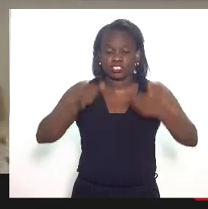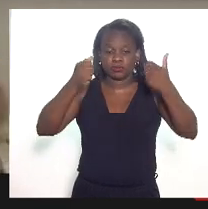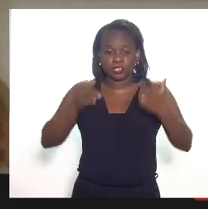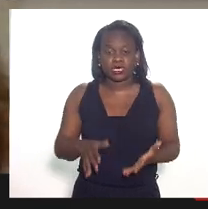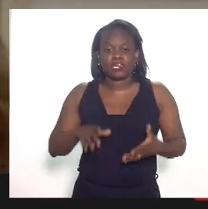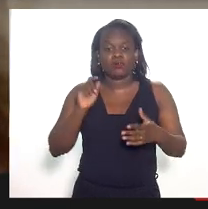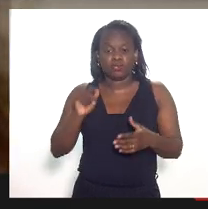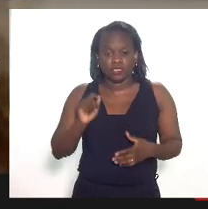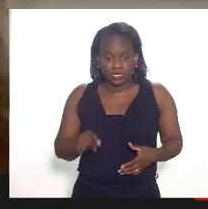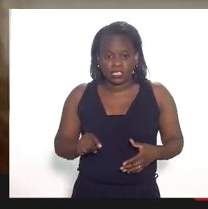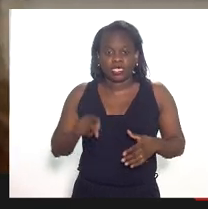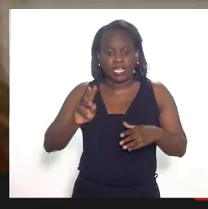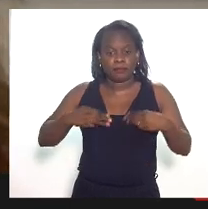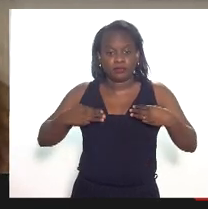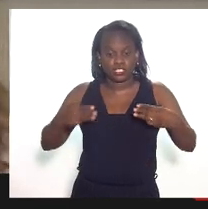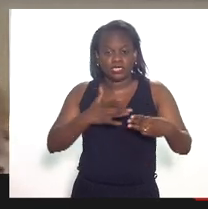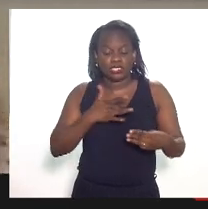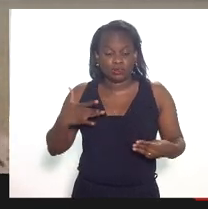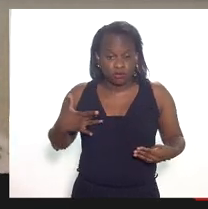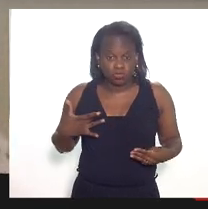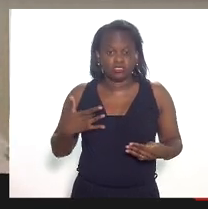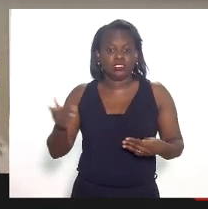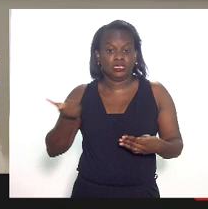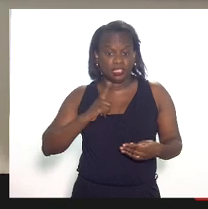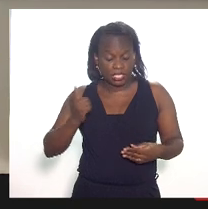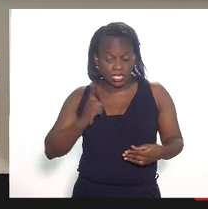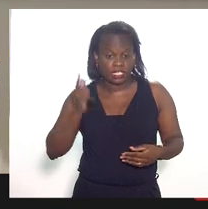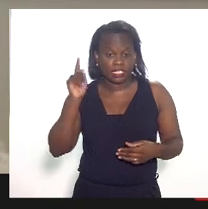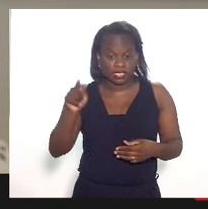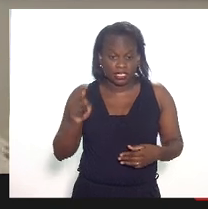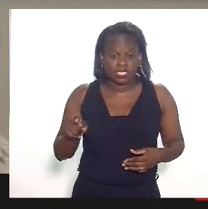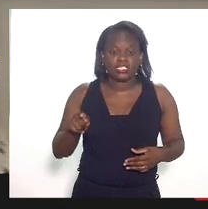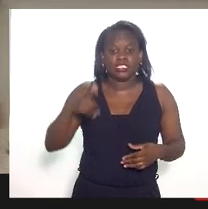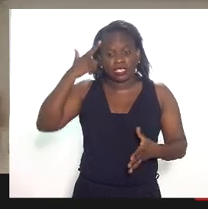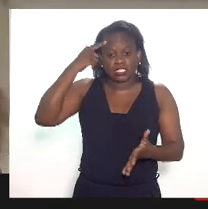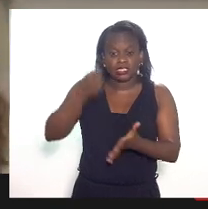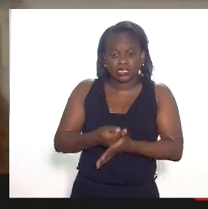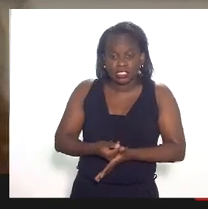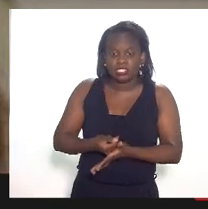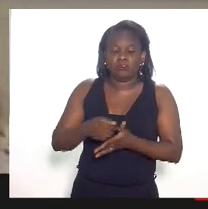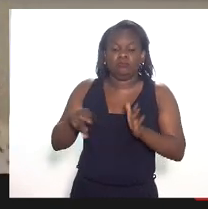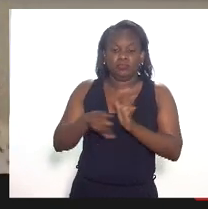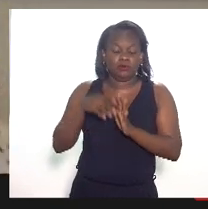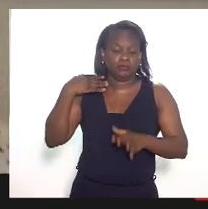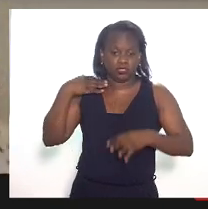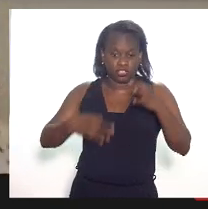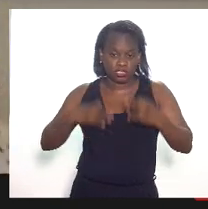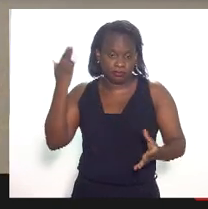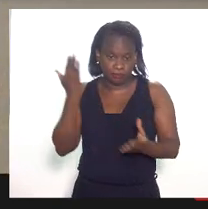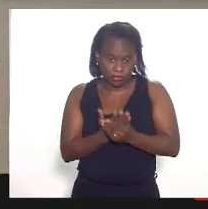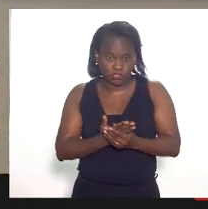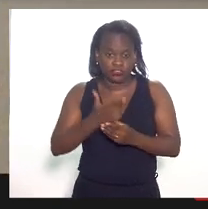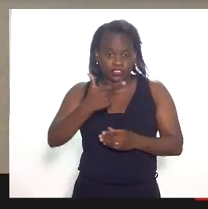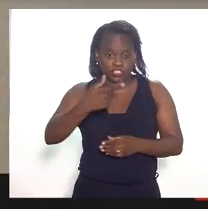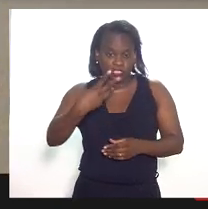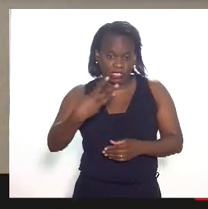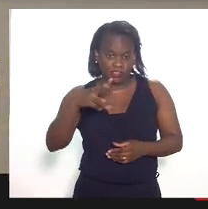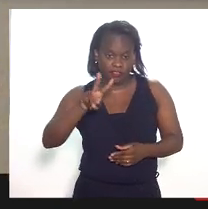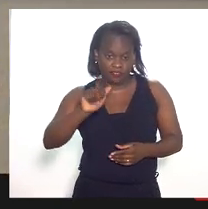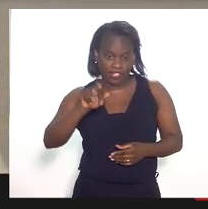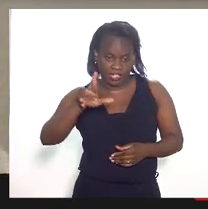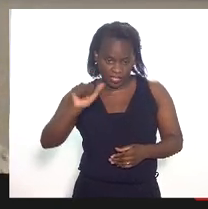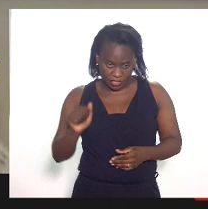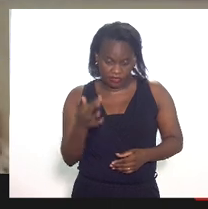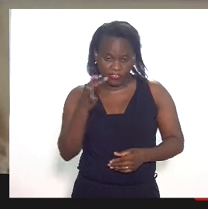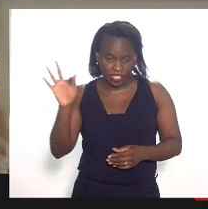em relação ao Ministério da Saúde. Tem aí uma decisão judicial da 23ª Vara